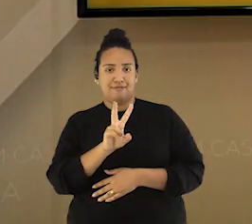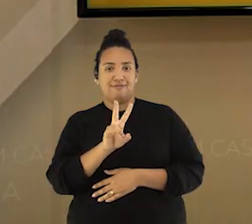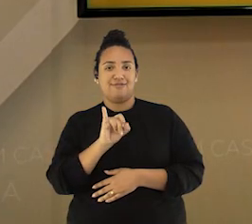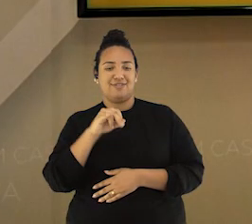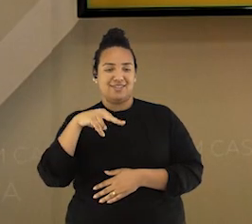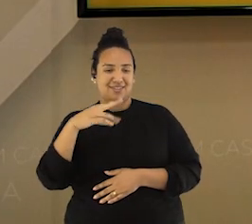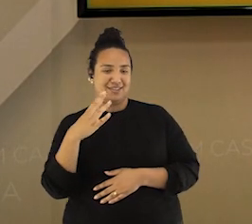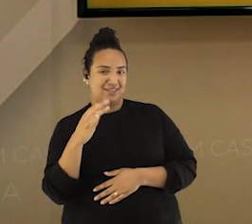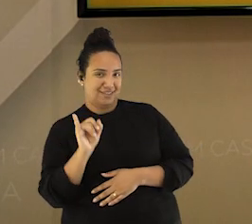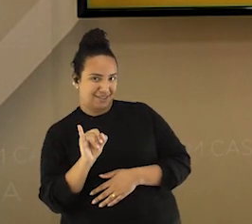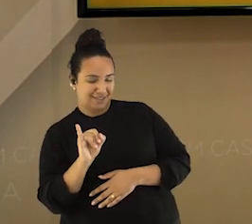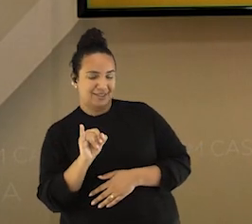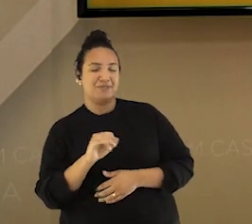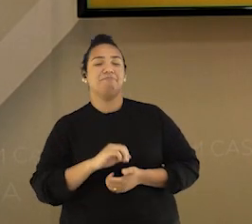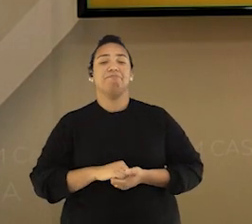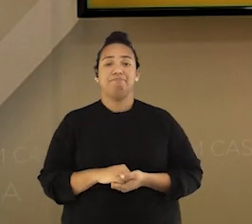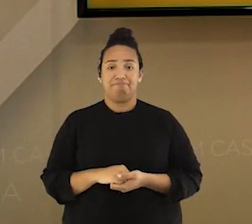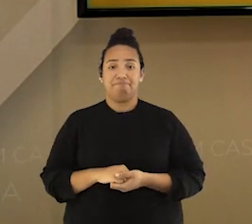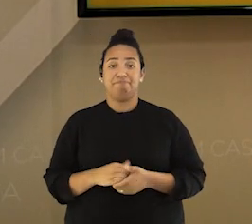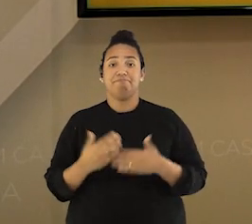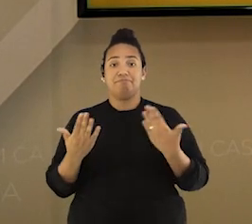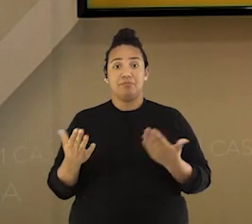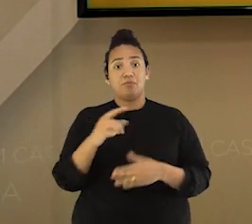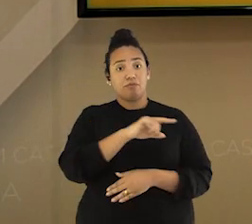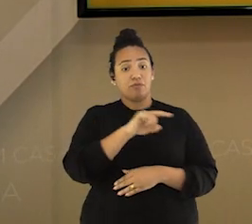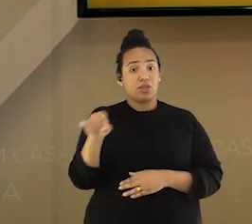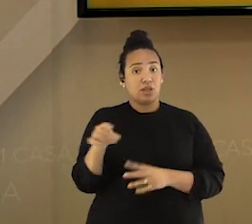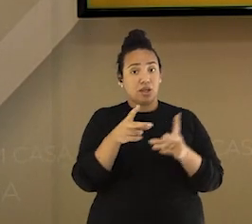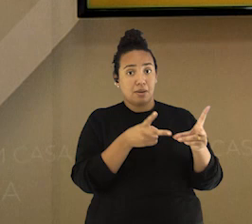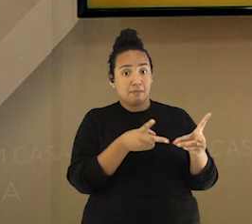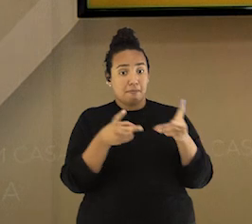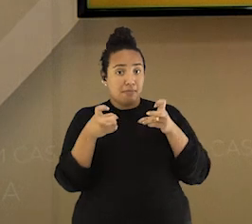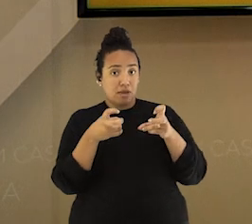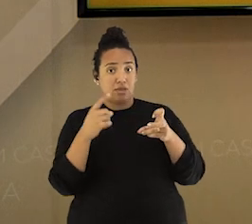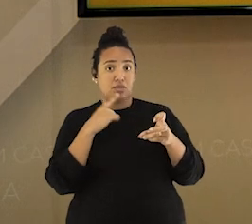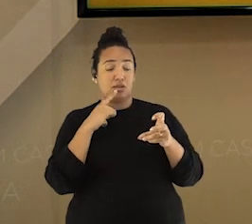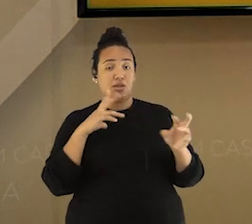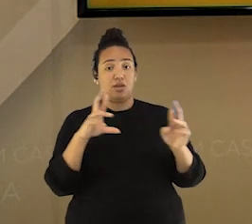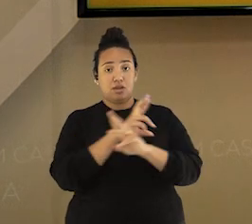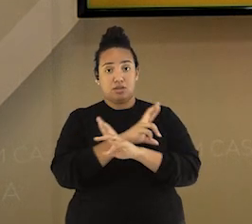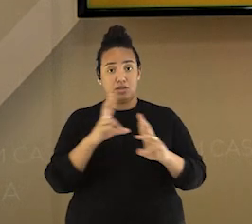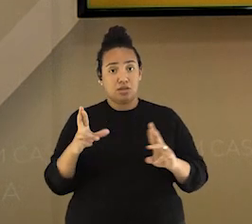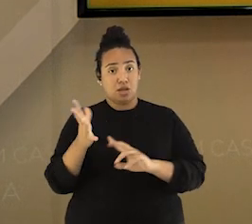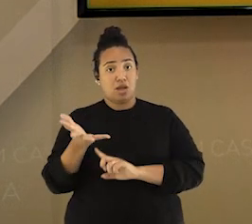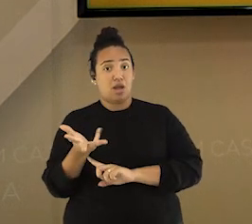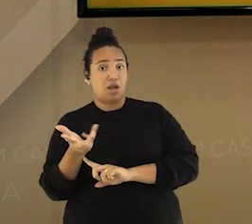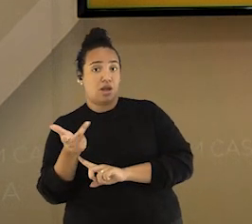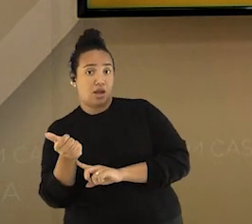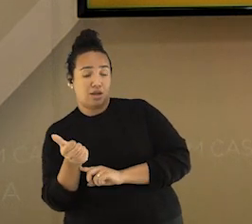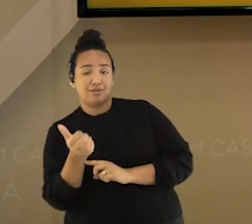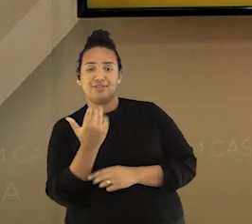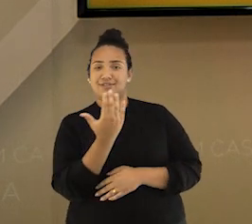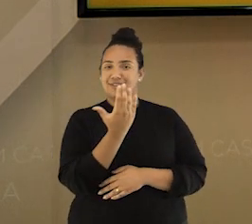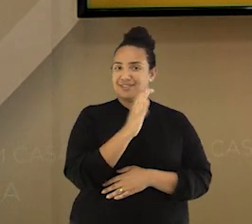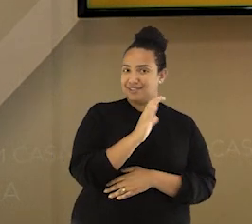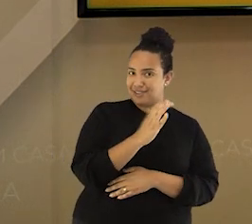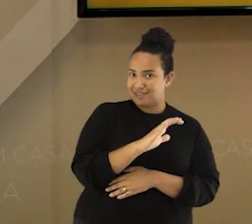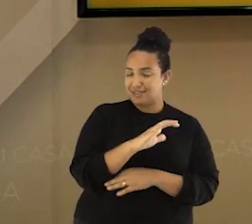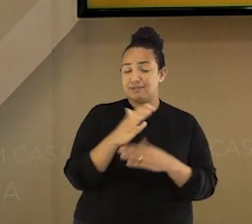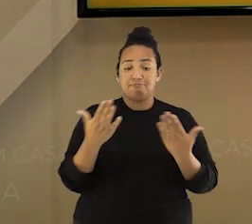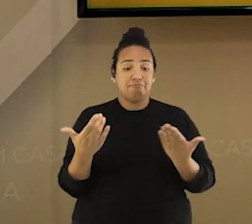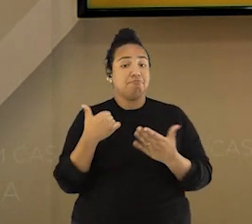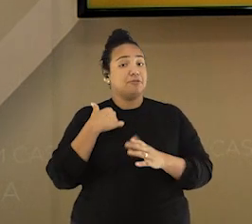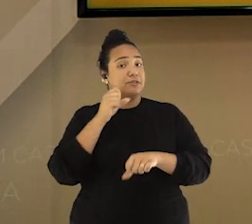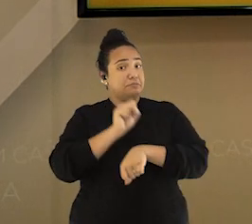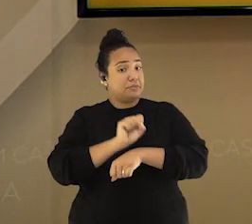Vocês conseguiram perceber a relação entre a arte e a ciência até aqui? Eu espero que sim, porque